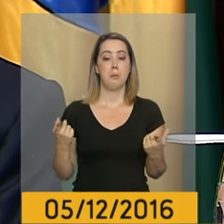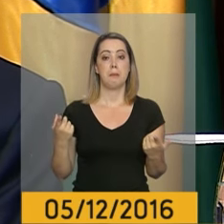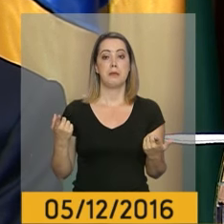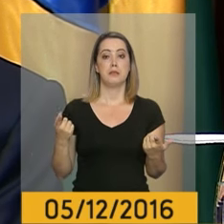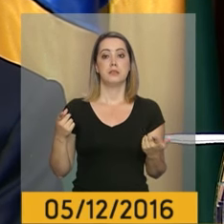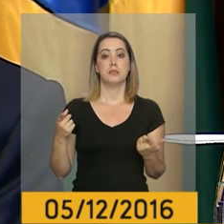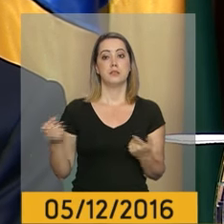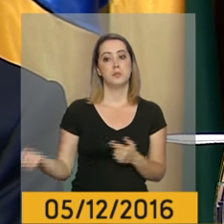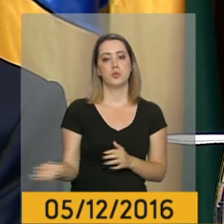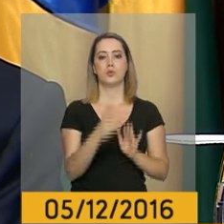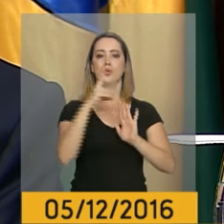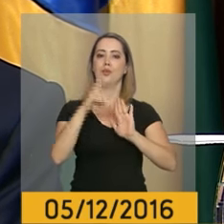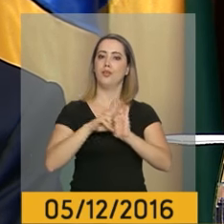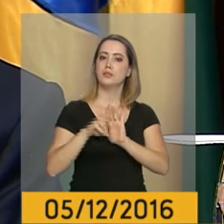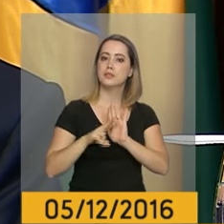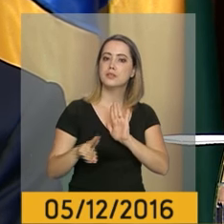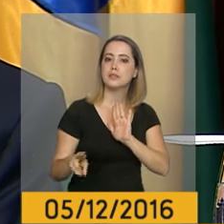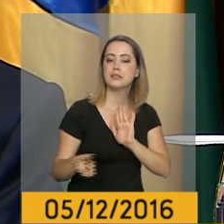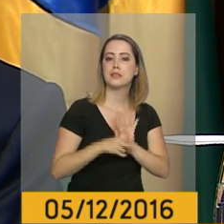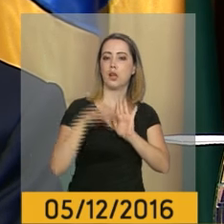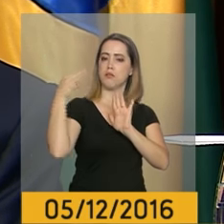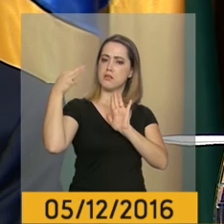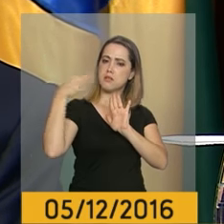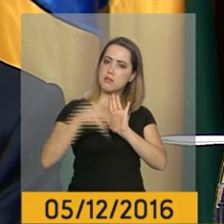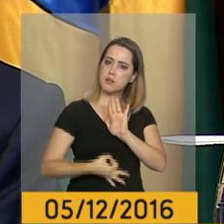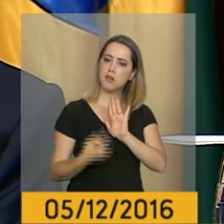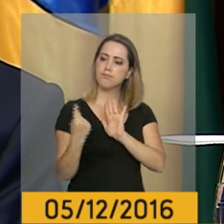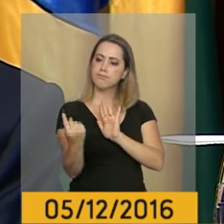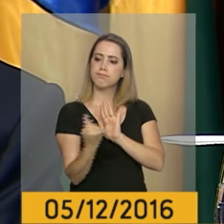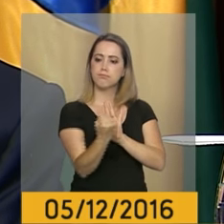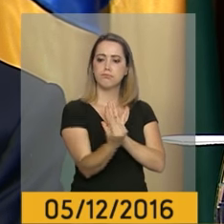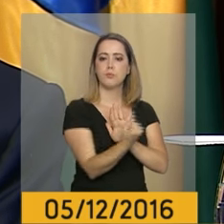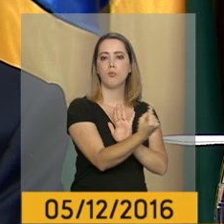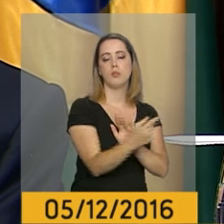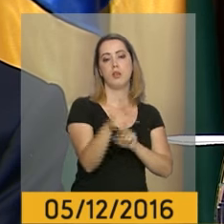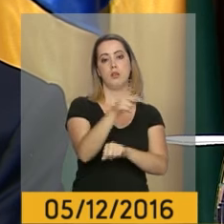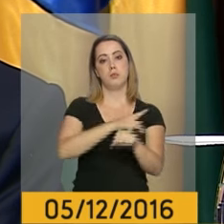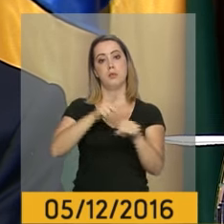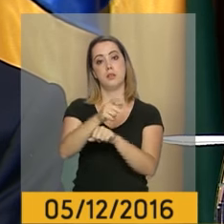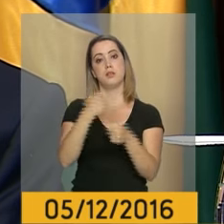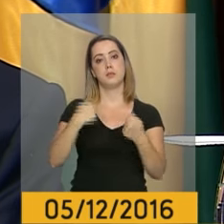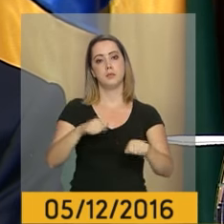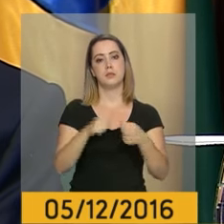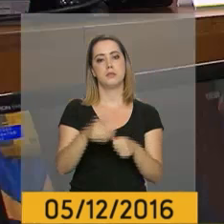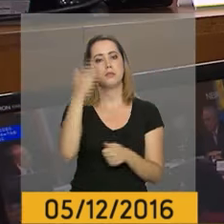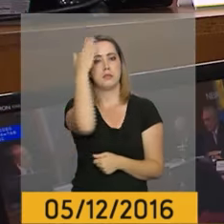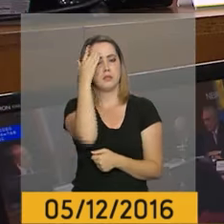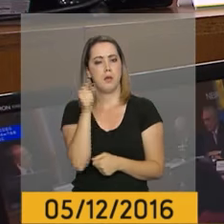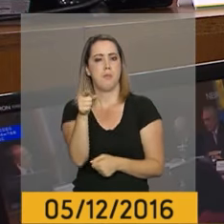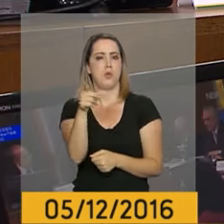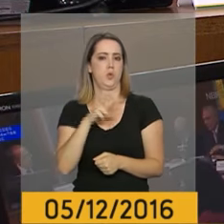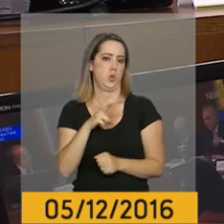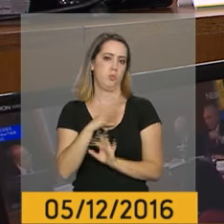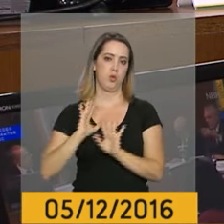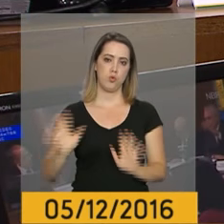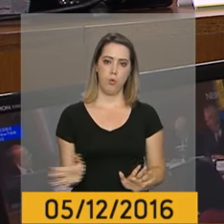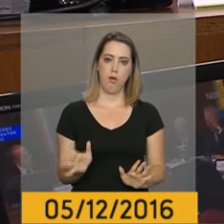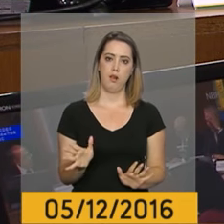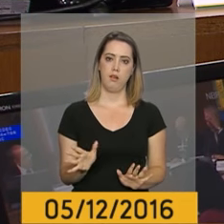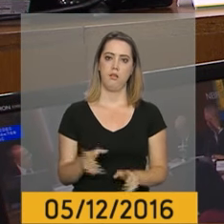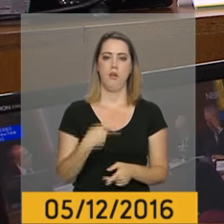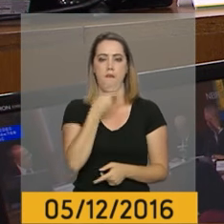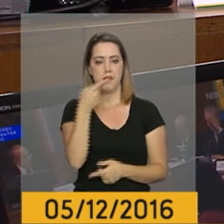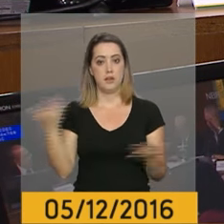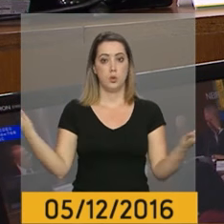para fazer uma reforma eh completa, não é? Cada país deve levar em conta as suas peculiaridades locais. Se nós aqui